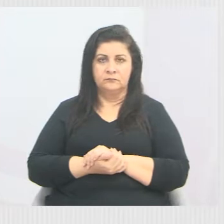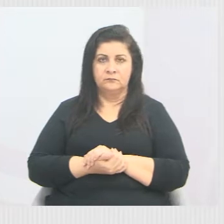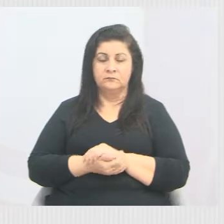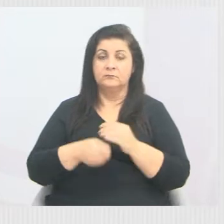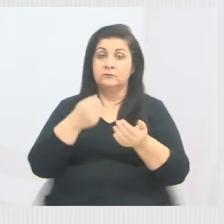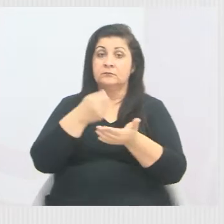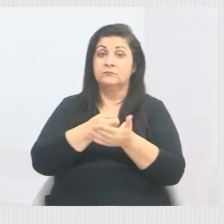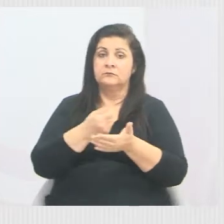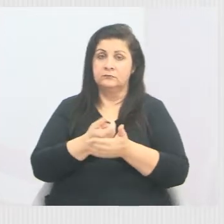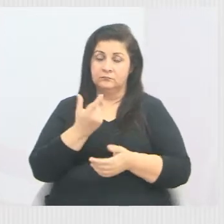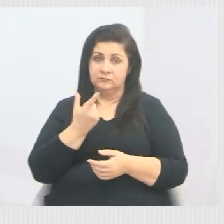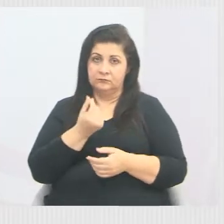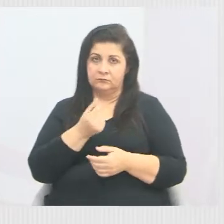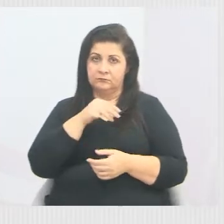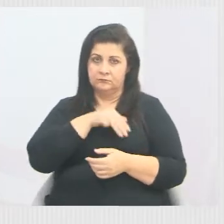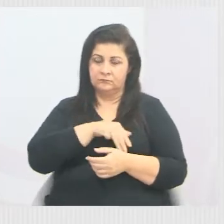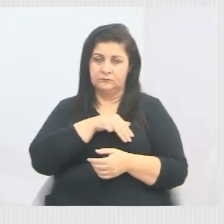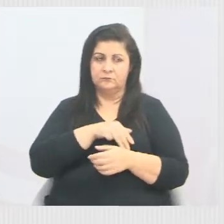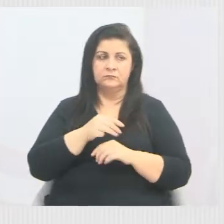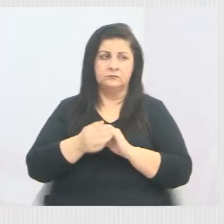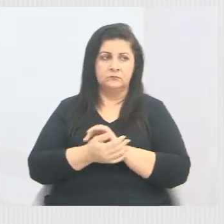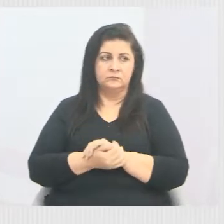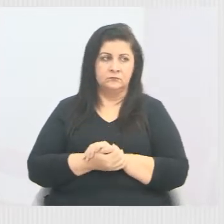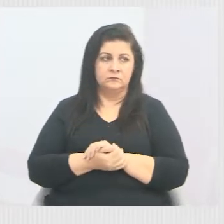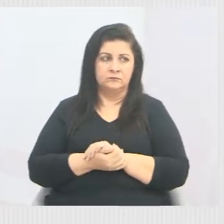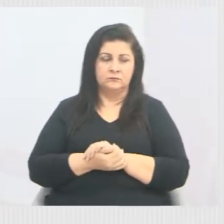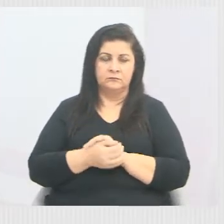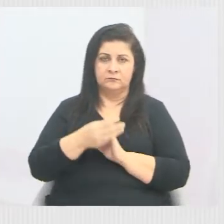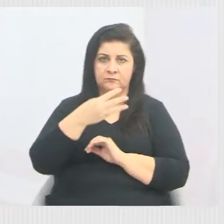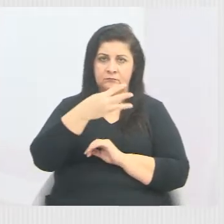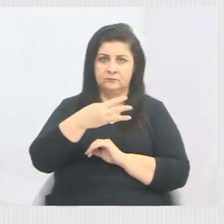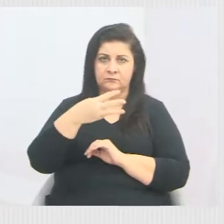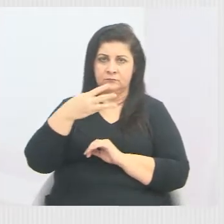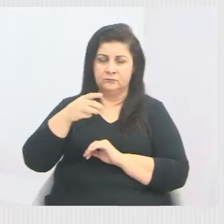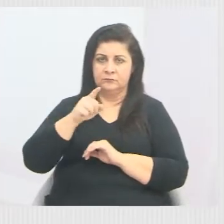Gastos com pessoal. Aqui estamos com um percentual de